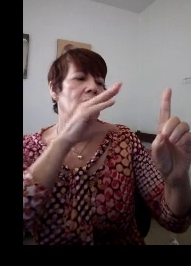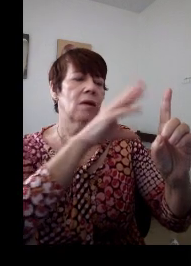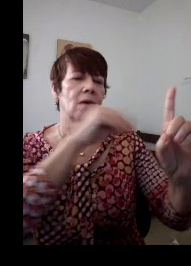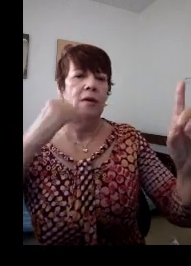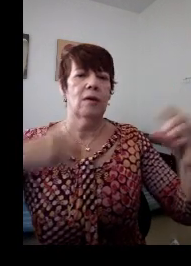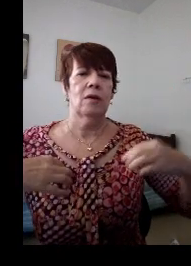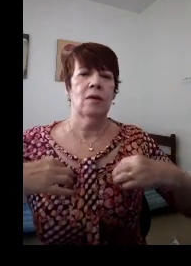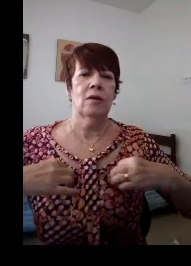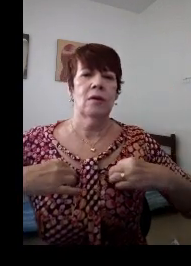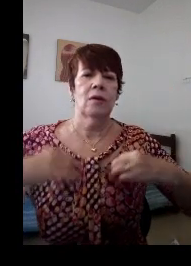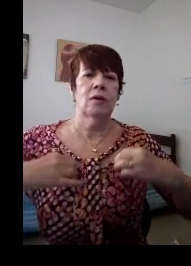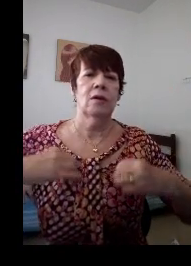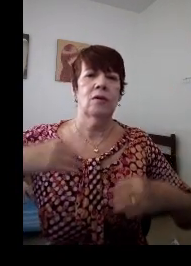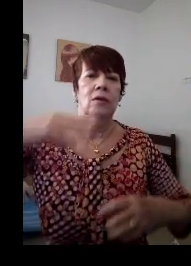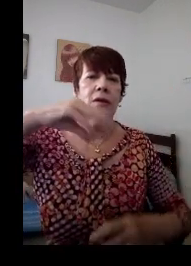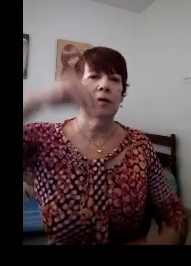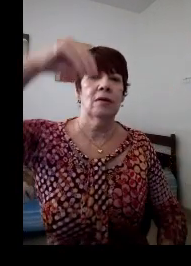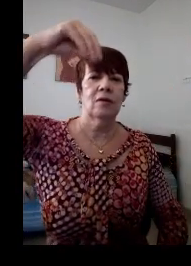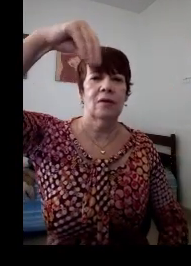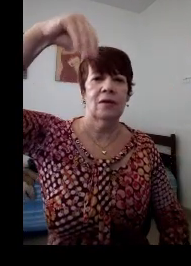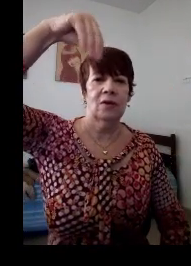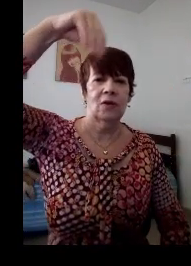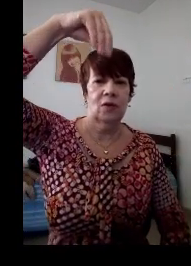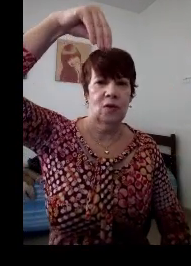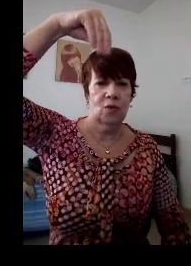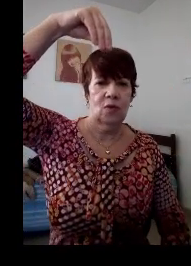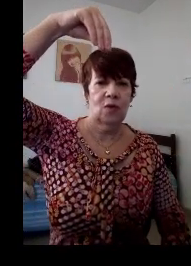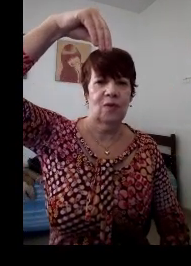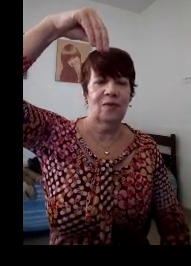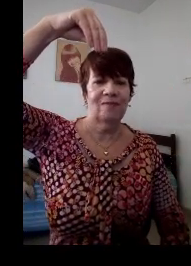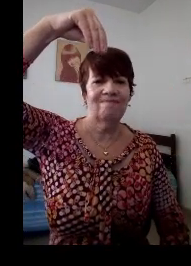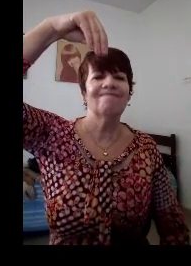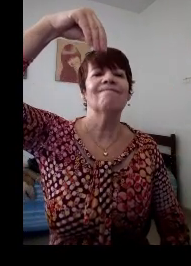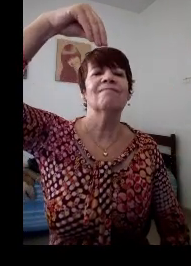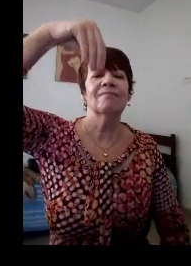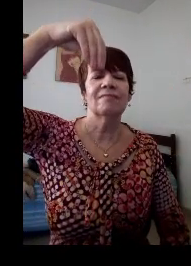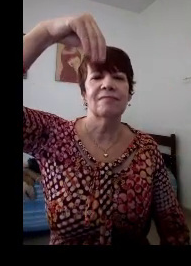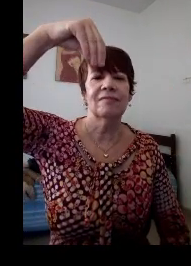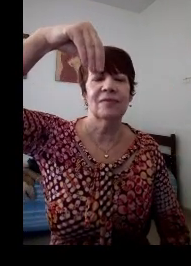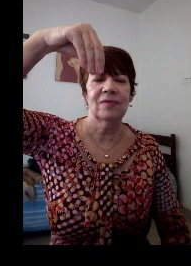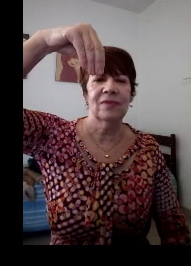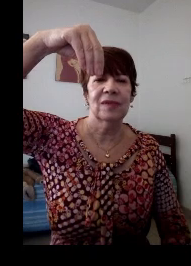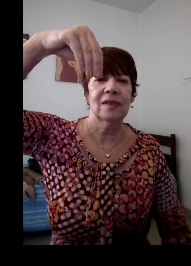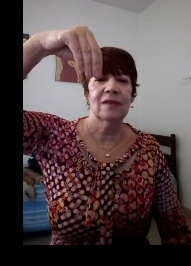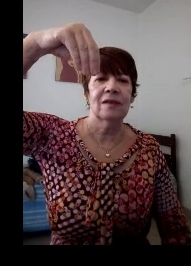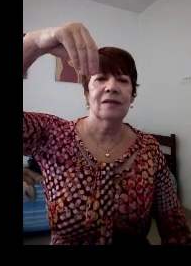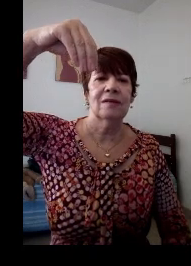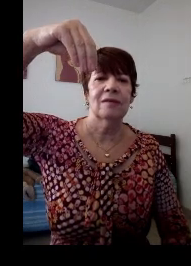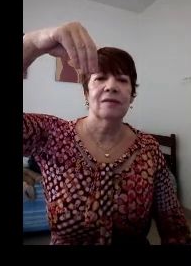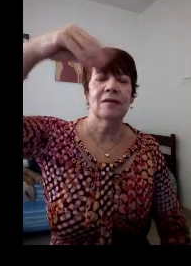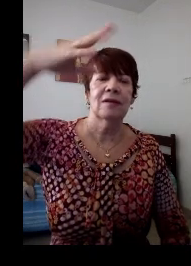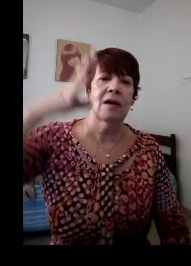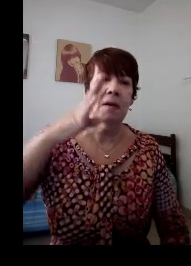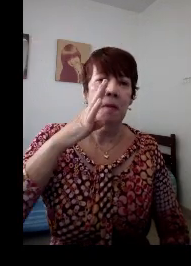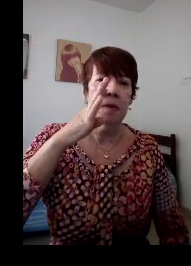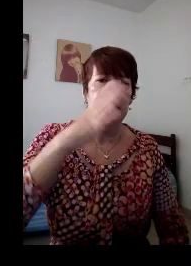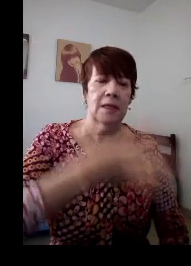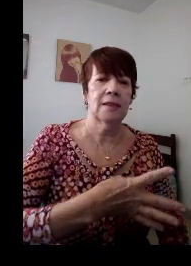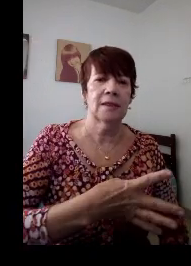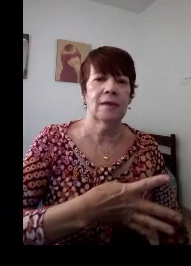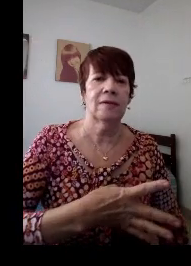Ela pegou na túnica dele e ficou com essa túnica. E foi essa túnica que foi